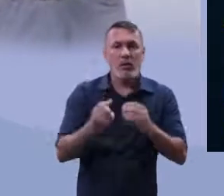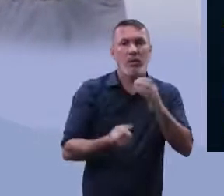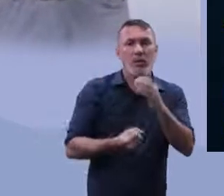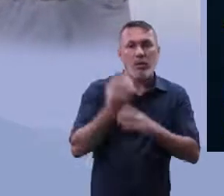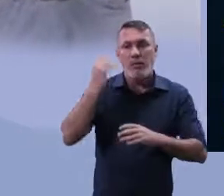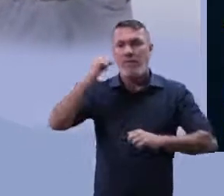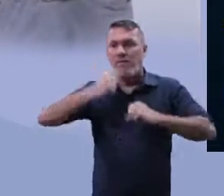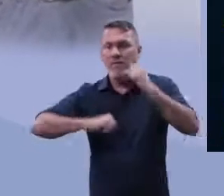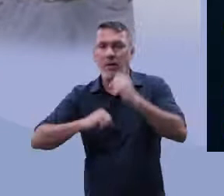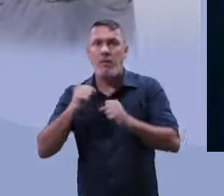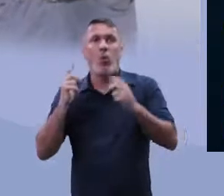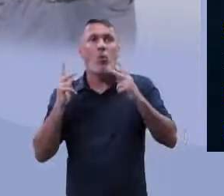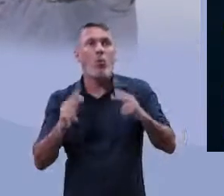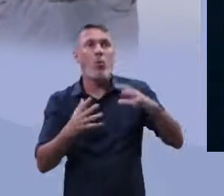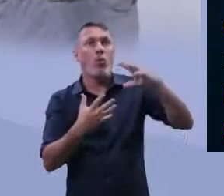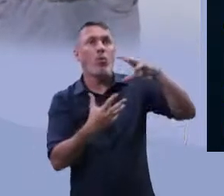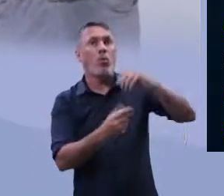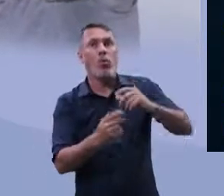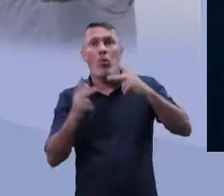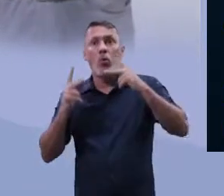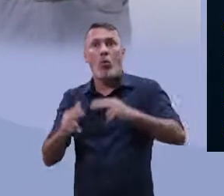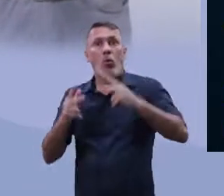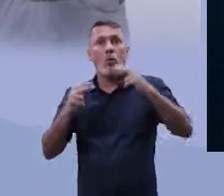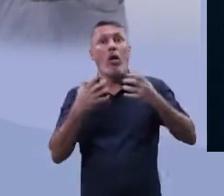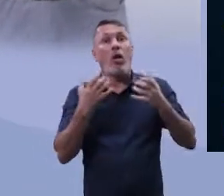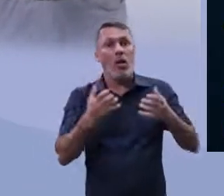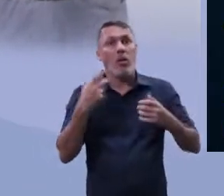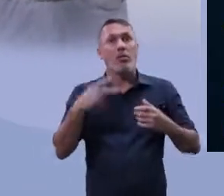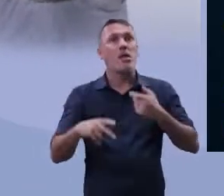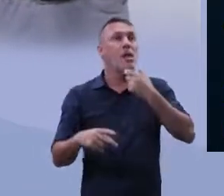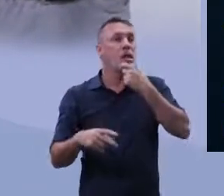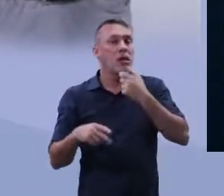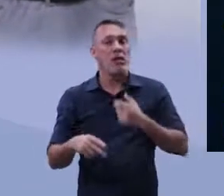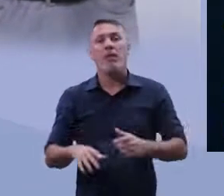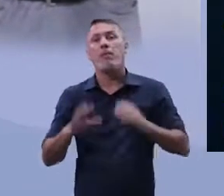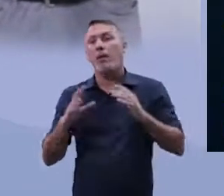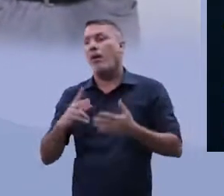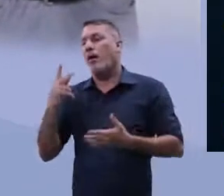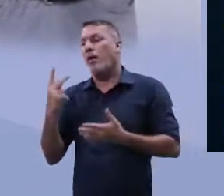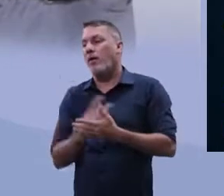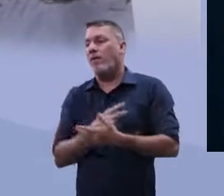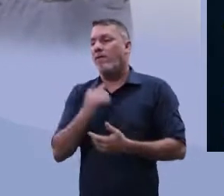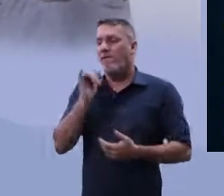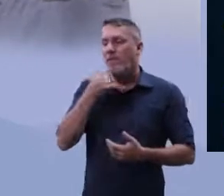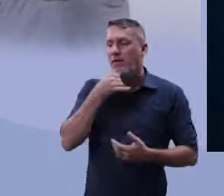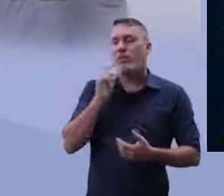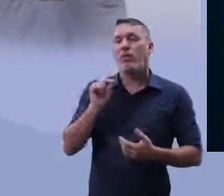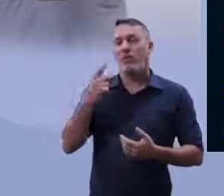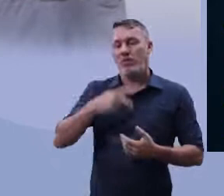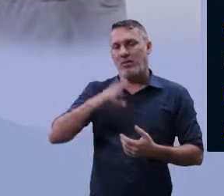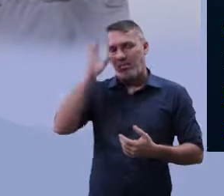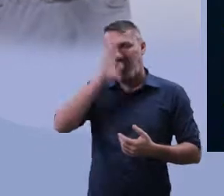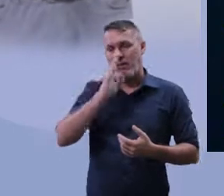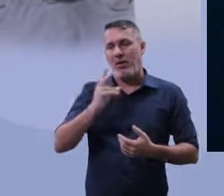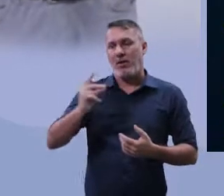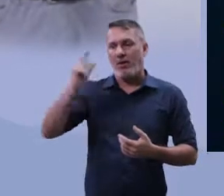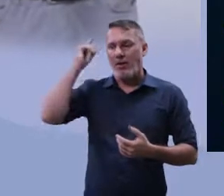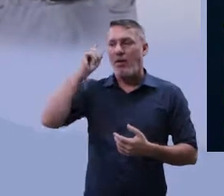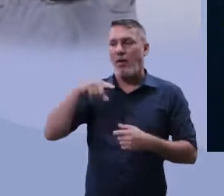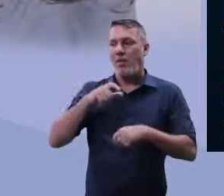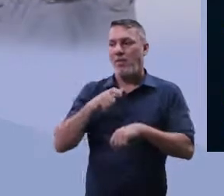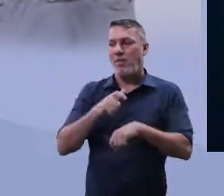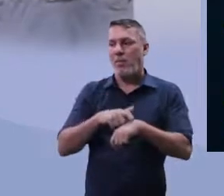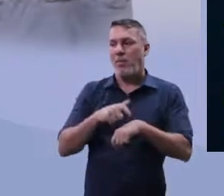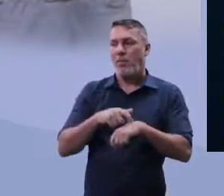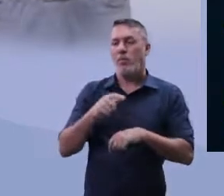a industrialização concomitante com a industrialização inglesa. Porém, infelizmente, nós